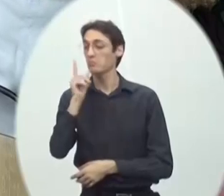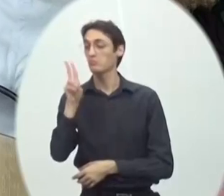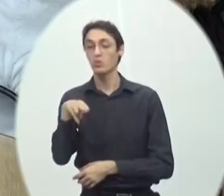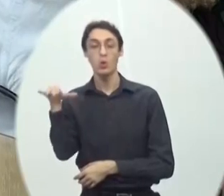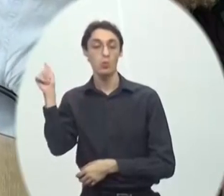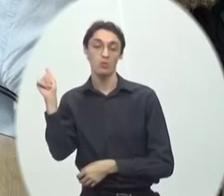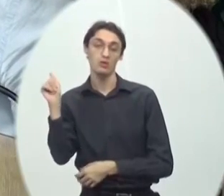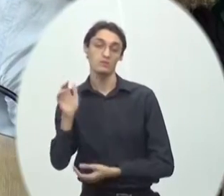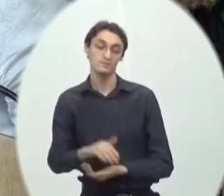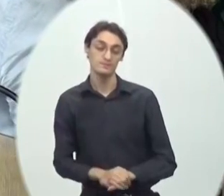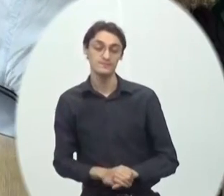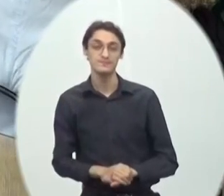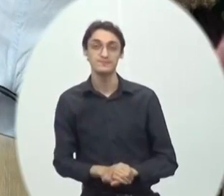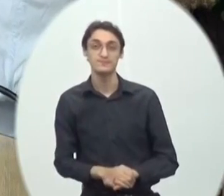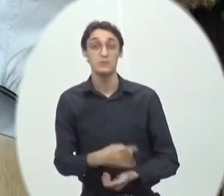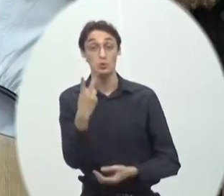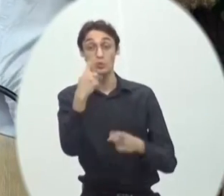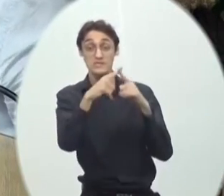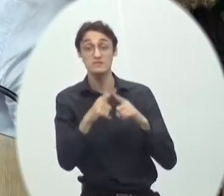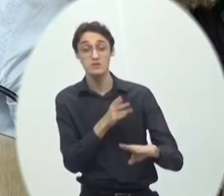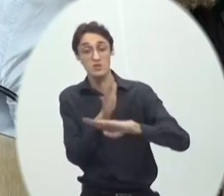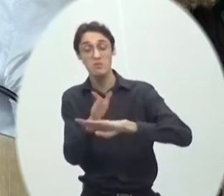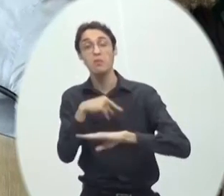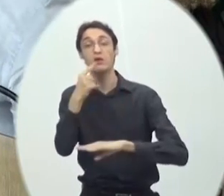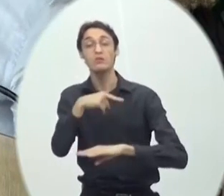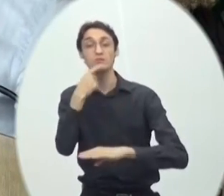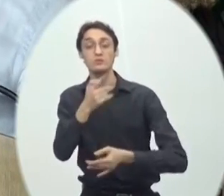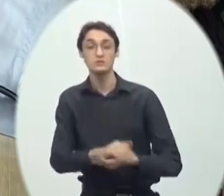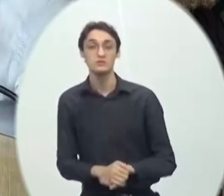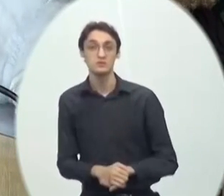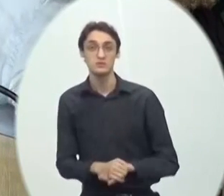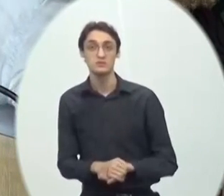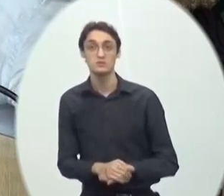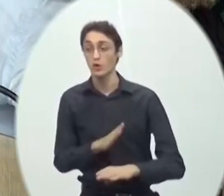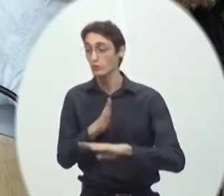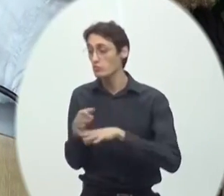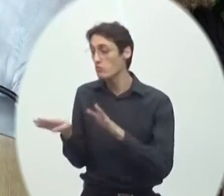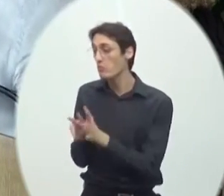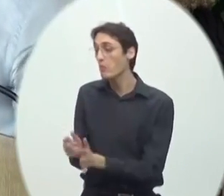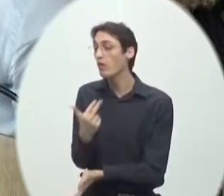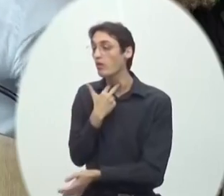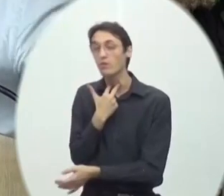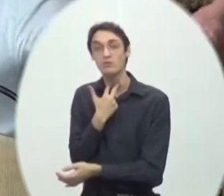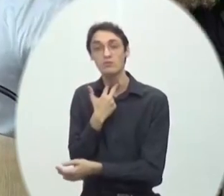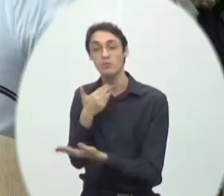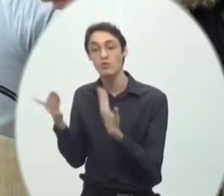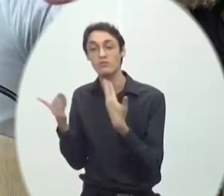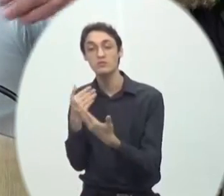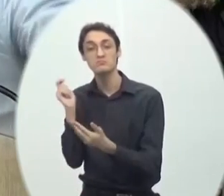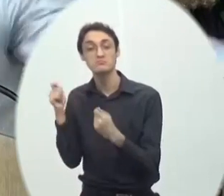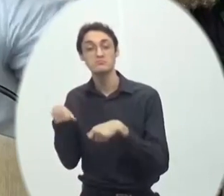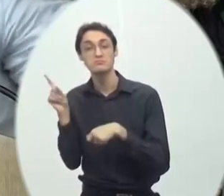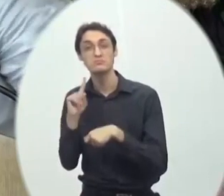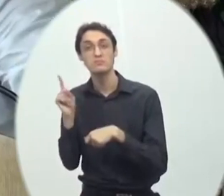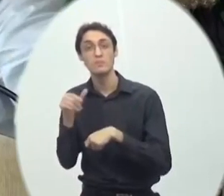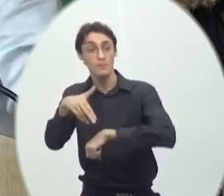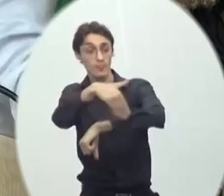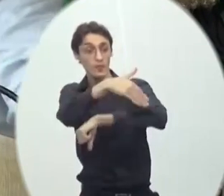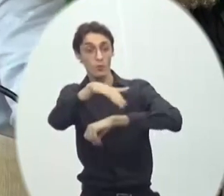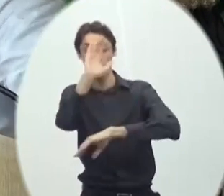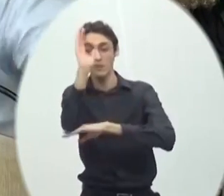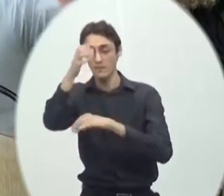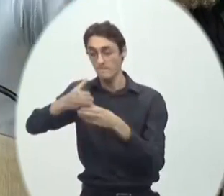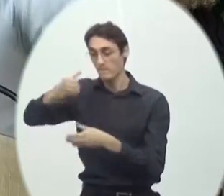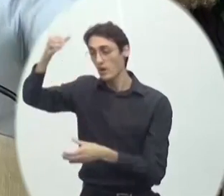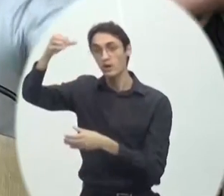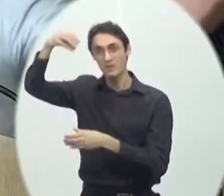vezes, não consegui. Mudou muito lá. E aí nós estamos vendo a nossa cidade ruas com poste de madeira ainda.